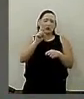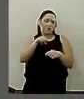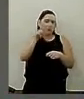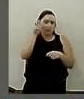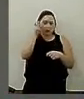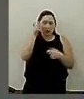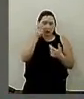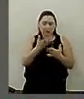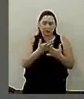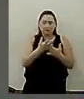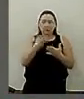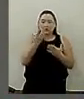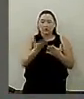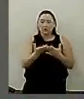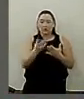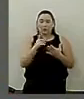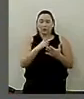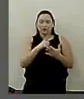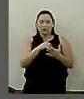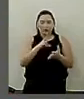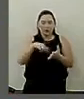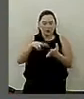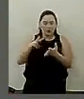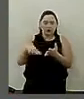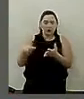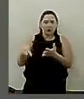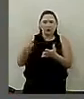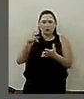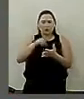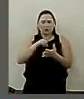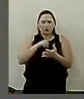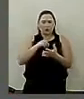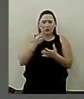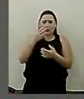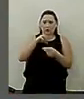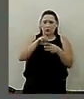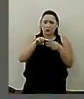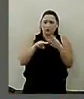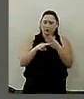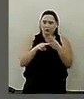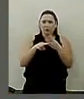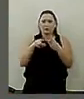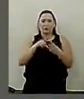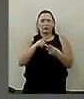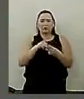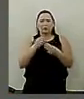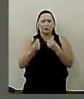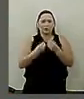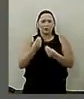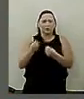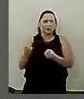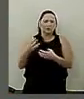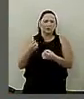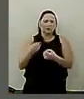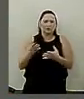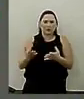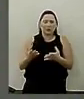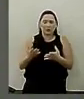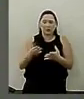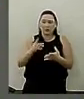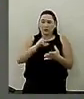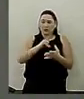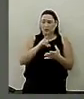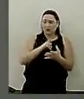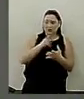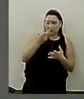nos comentários bíblicos que a gente lê, pelo menos três razões para tentar justificar que foi Satanás que arrumou essa